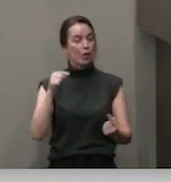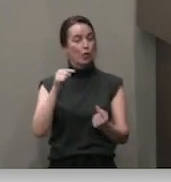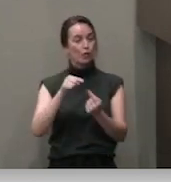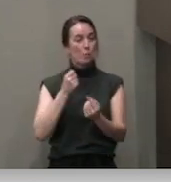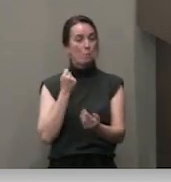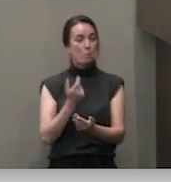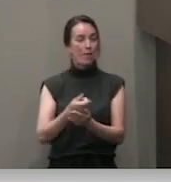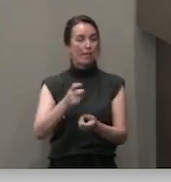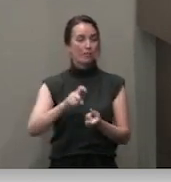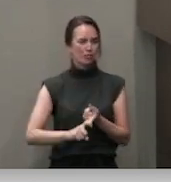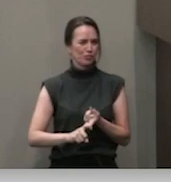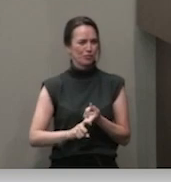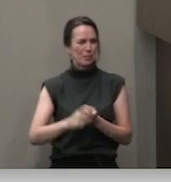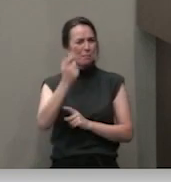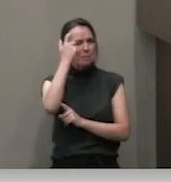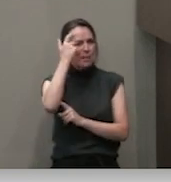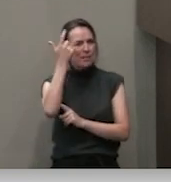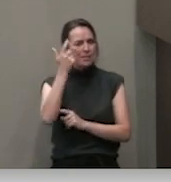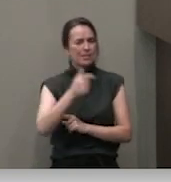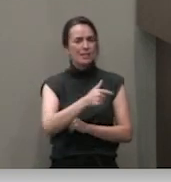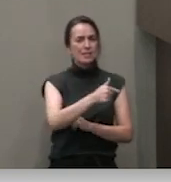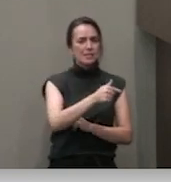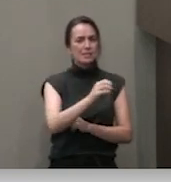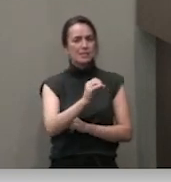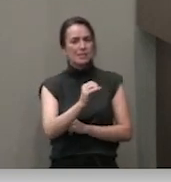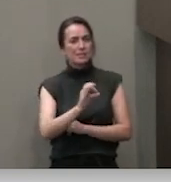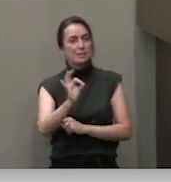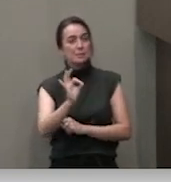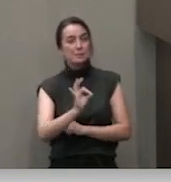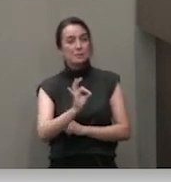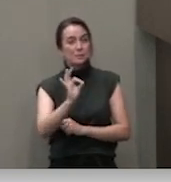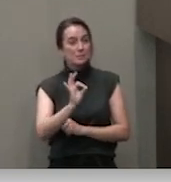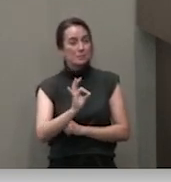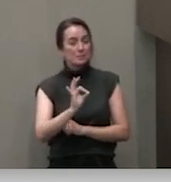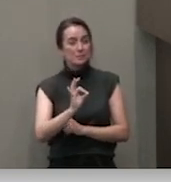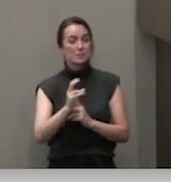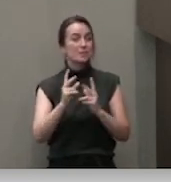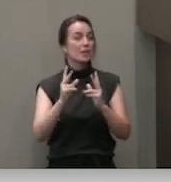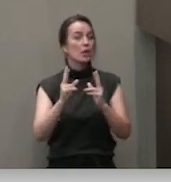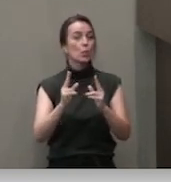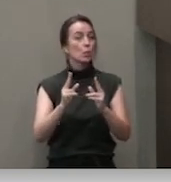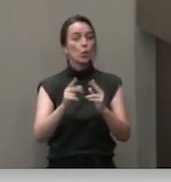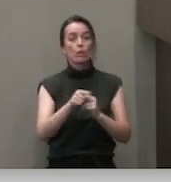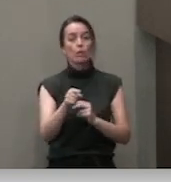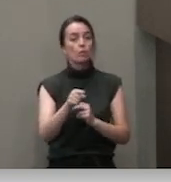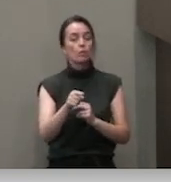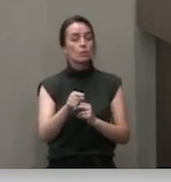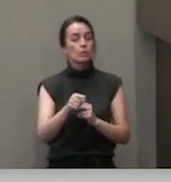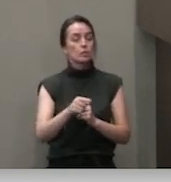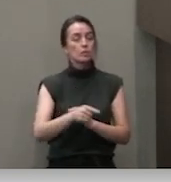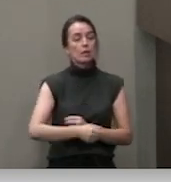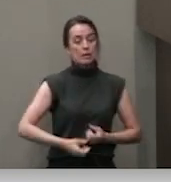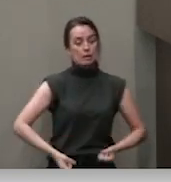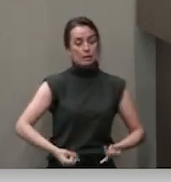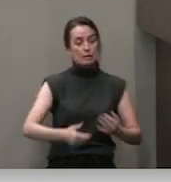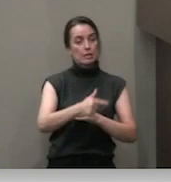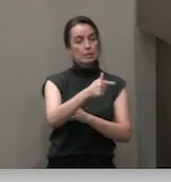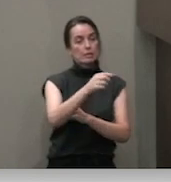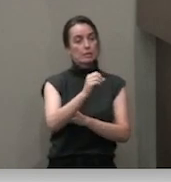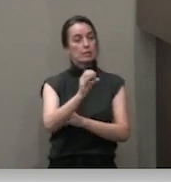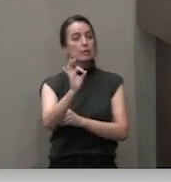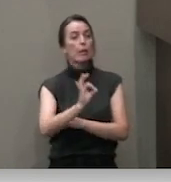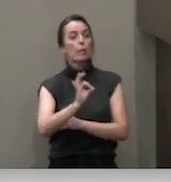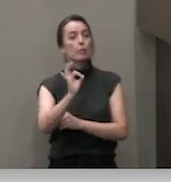têm noção do que é isso 70% é a mesma coisa do Trabalhador gastar 70% do seu salário no que deve tem